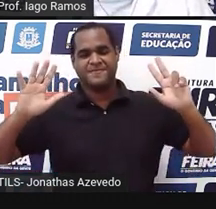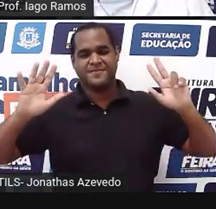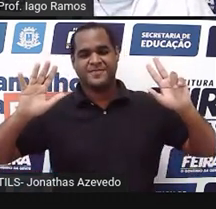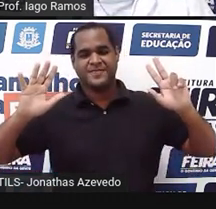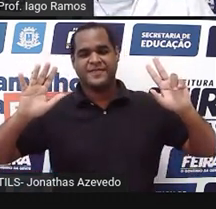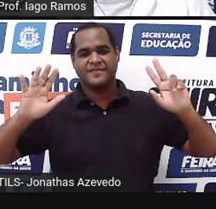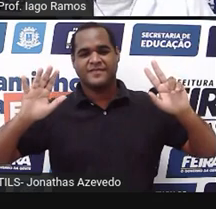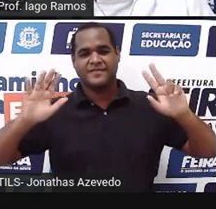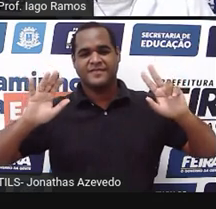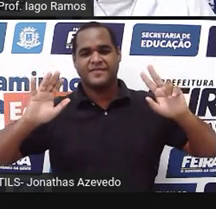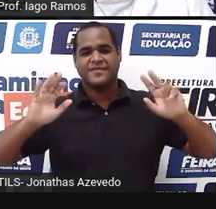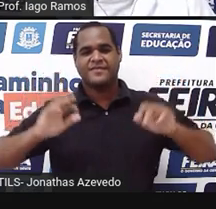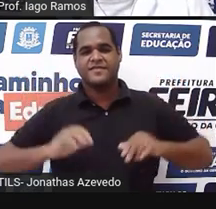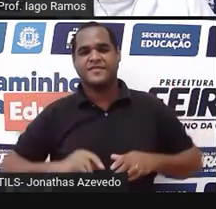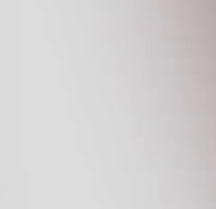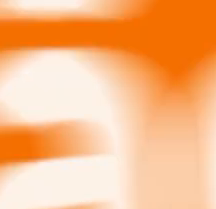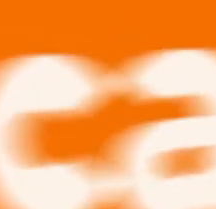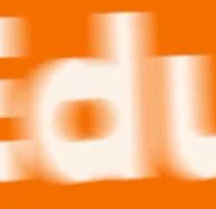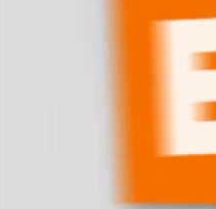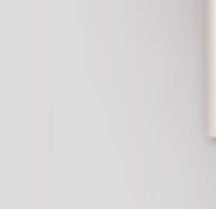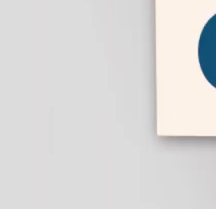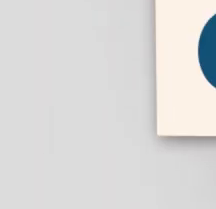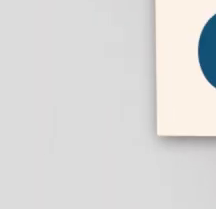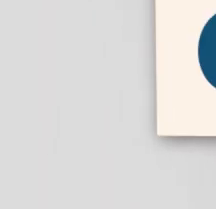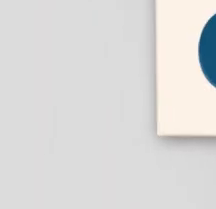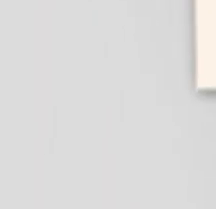lá E aí